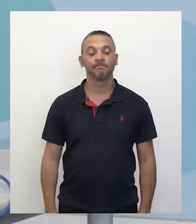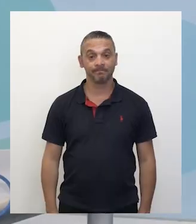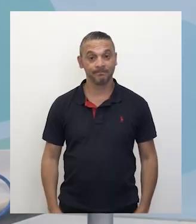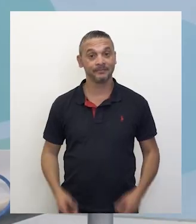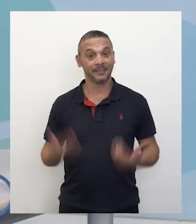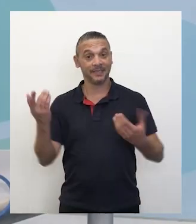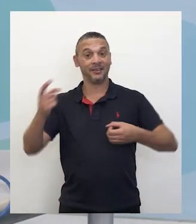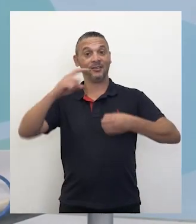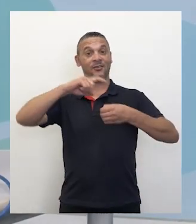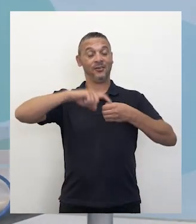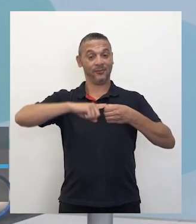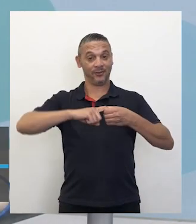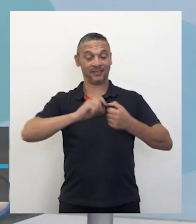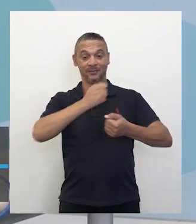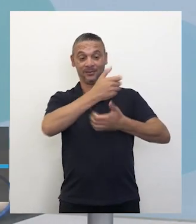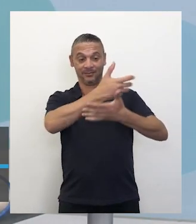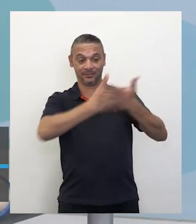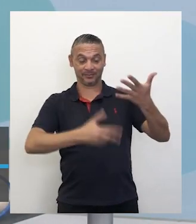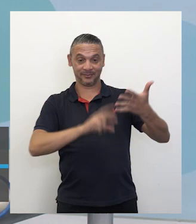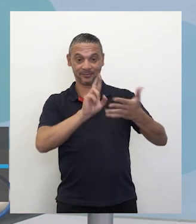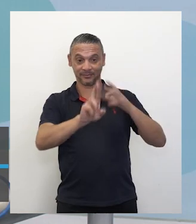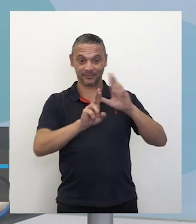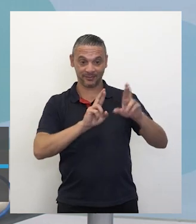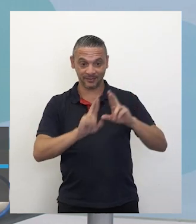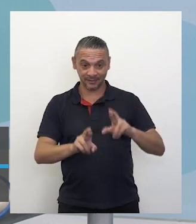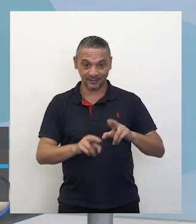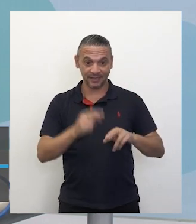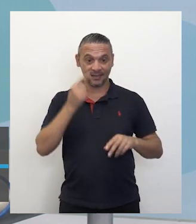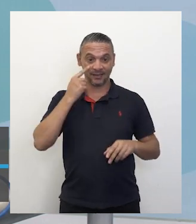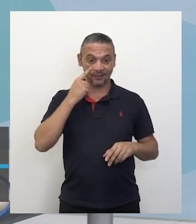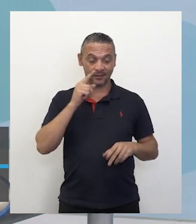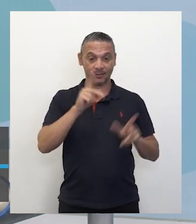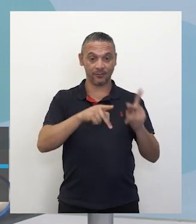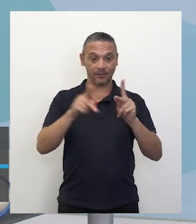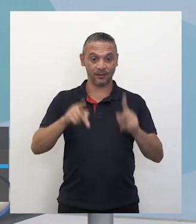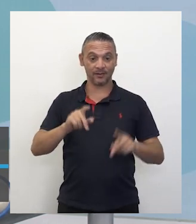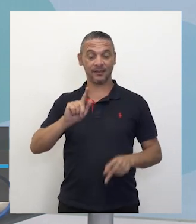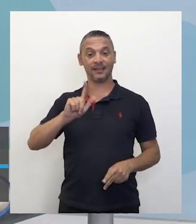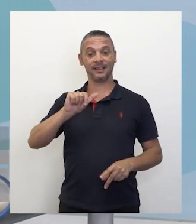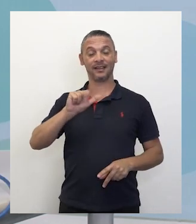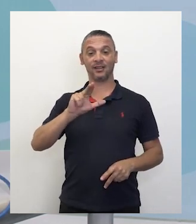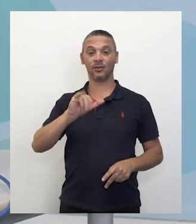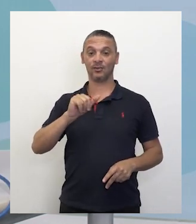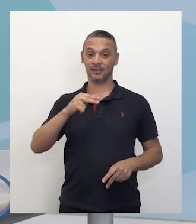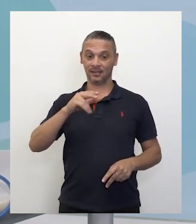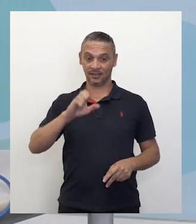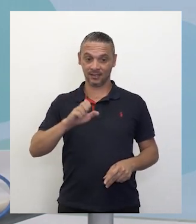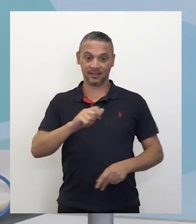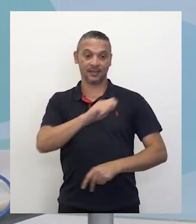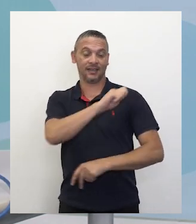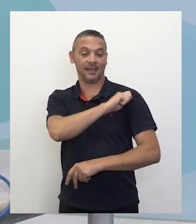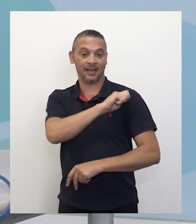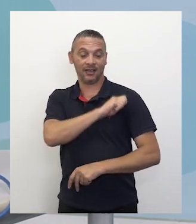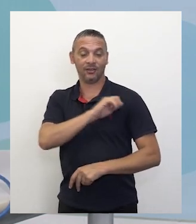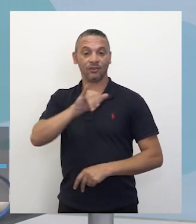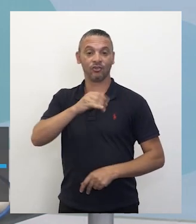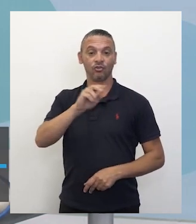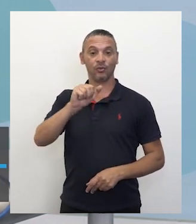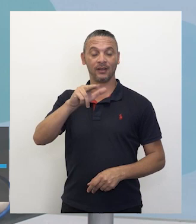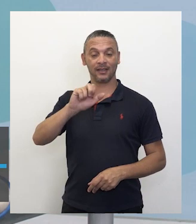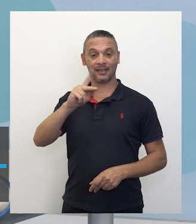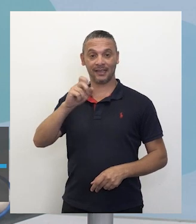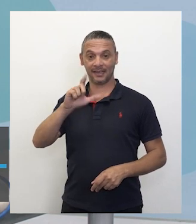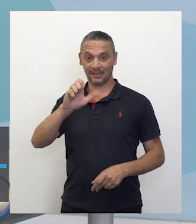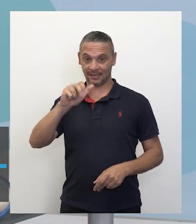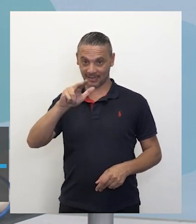Bom, então voltamos de mais interação pelo chat. E agora temos a interação aqui da professora Glauciane, dos alunos do Joana Helena de